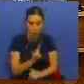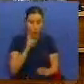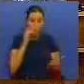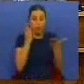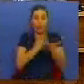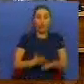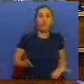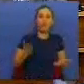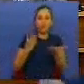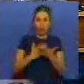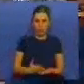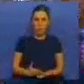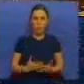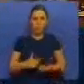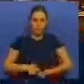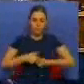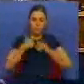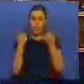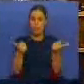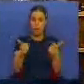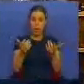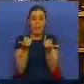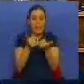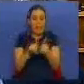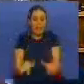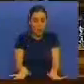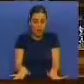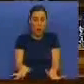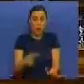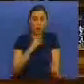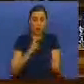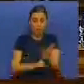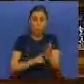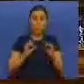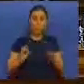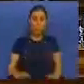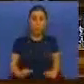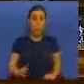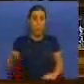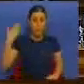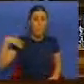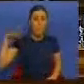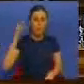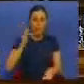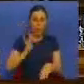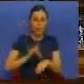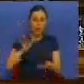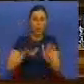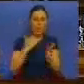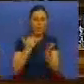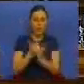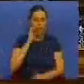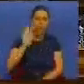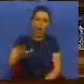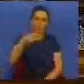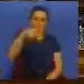estudam uma melhor informática. De facto, o passado toca sempre o Partido Socialista. Obrigado.